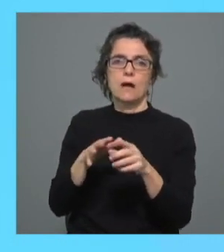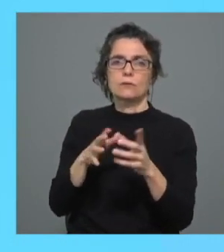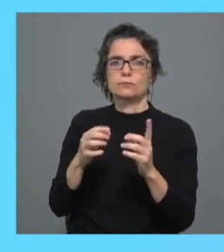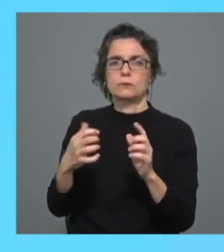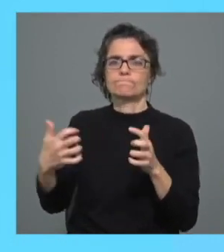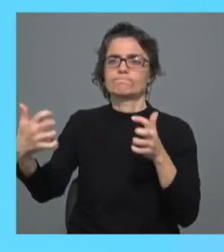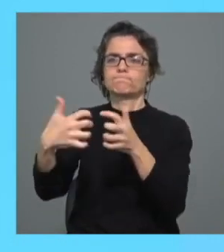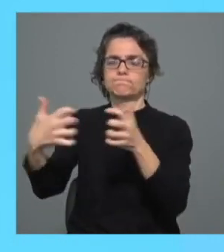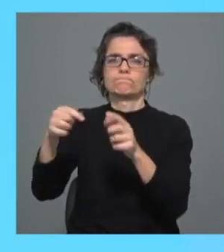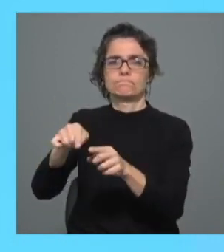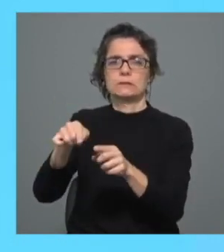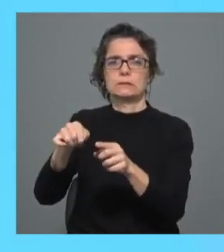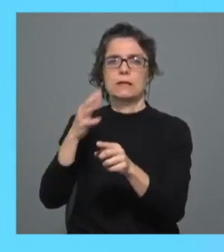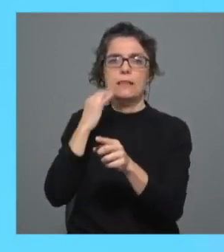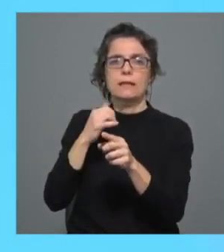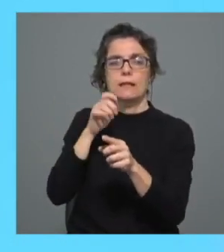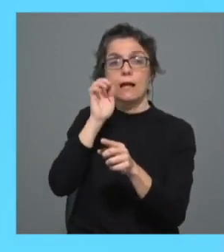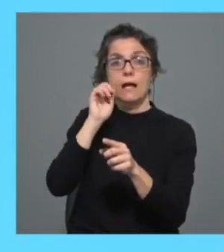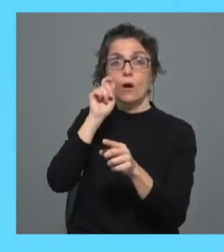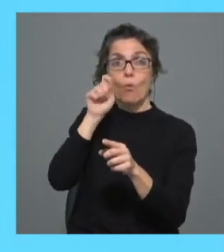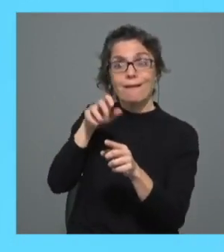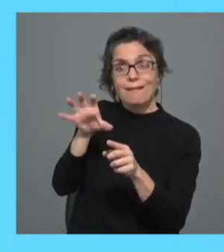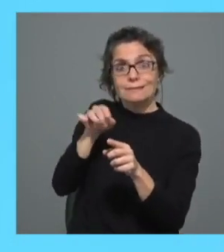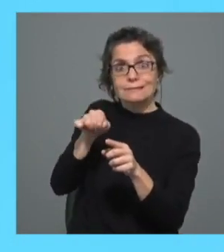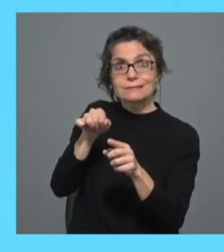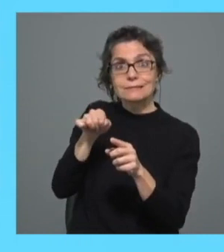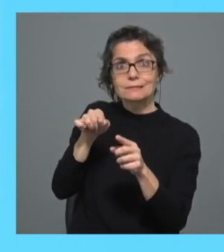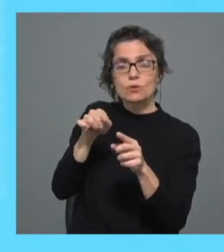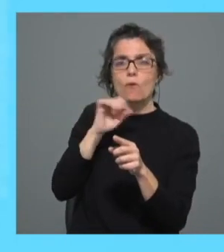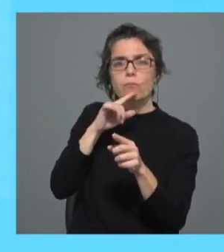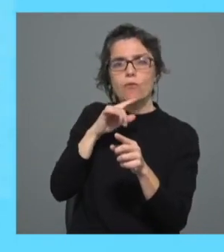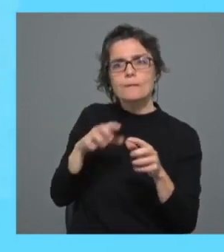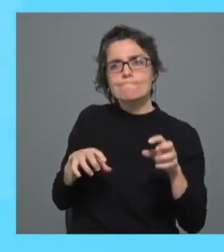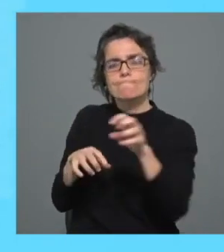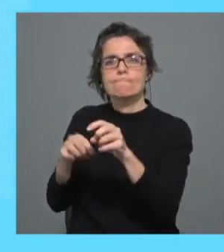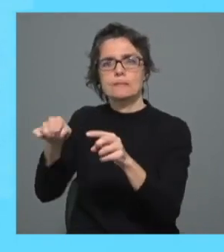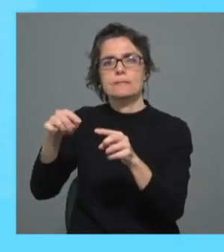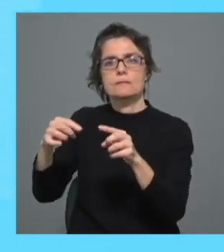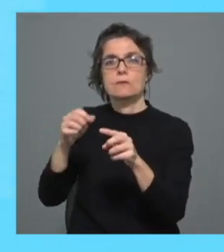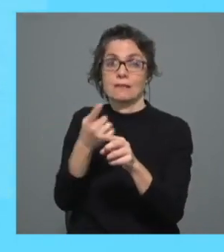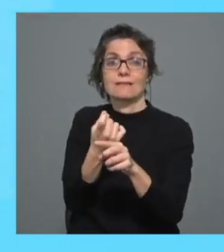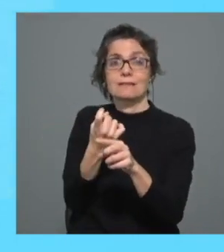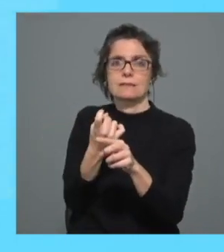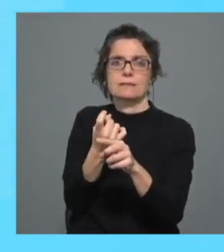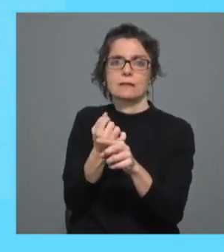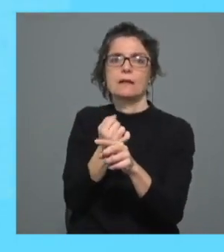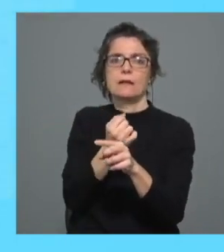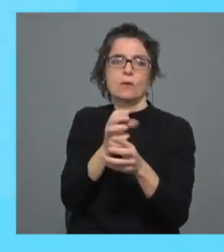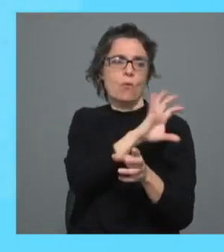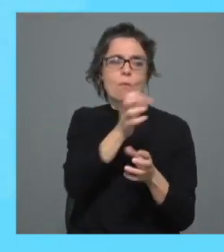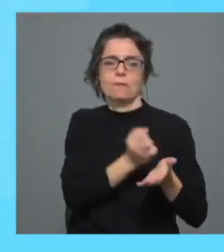que a contraofensiva ucraniana possa ser eficaz, eles efetivamente precisam de apoio em